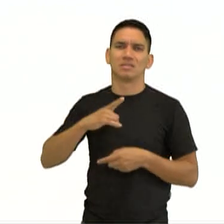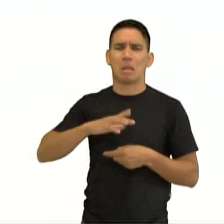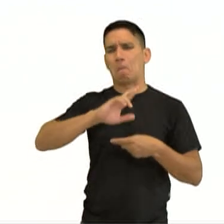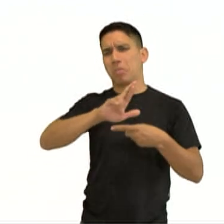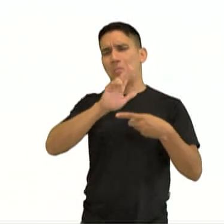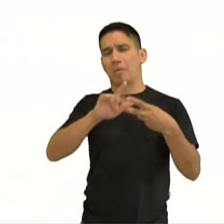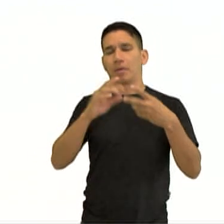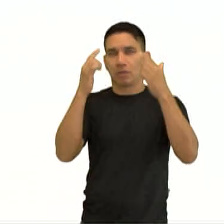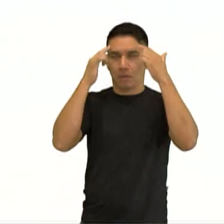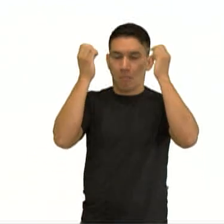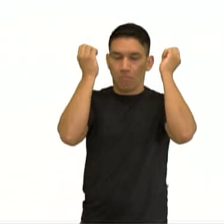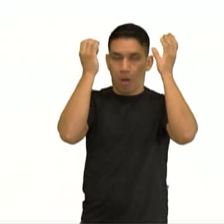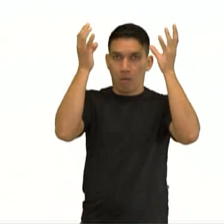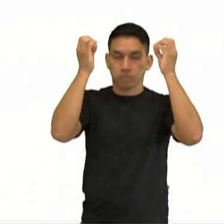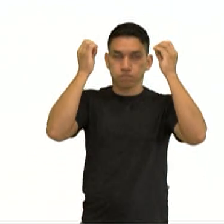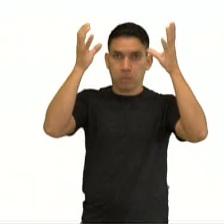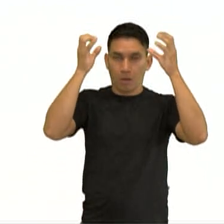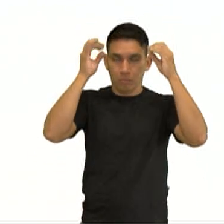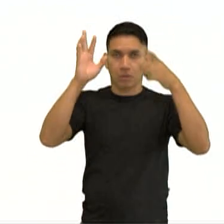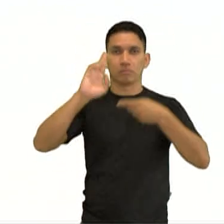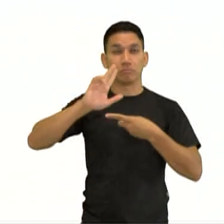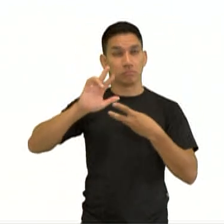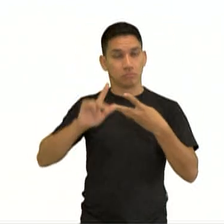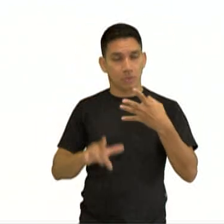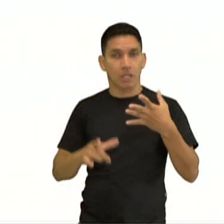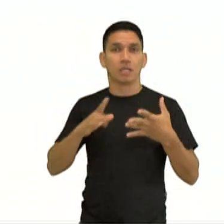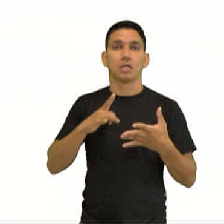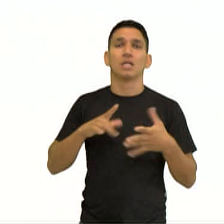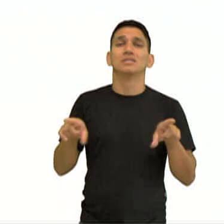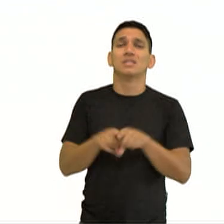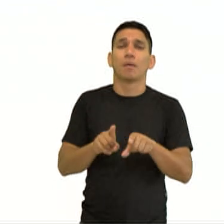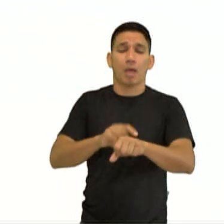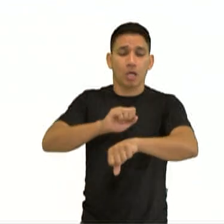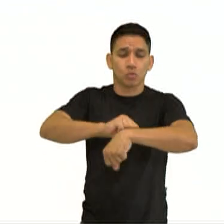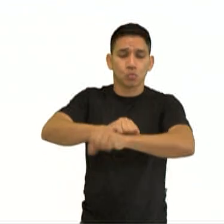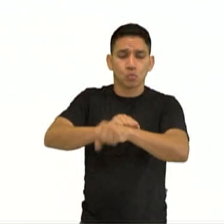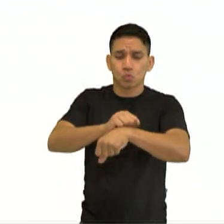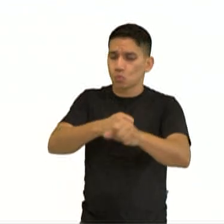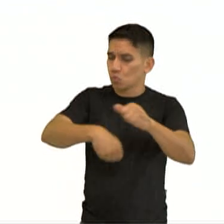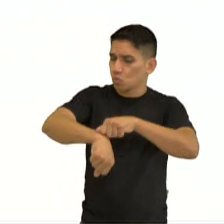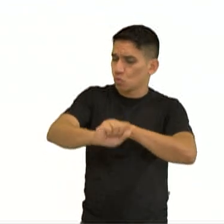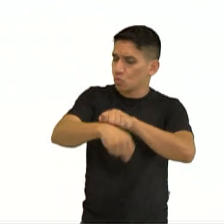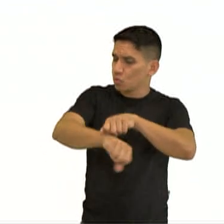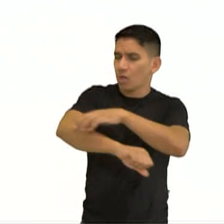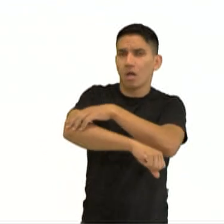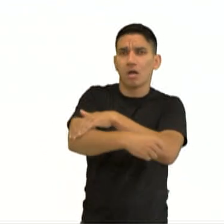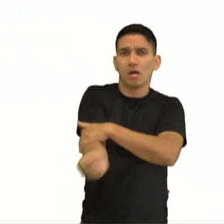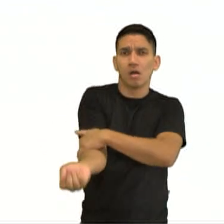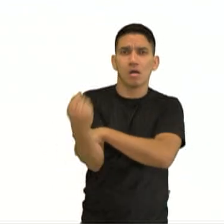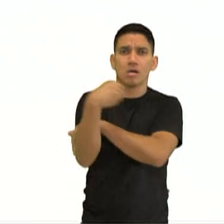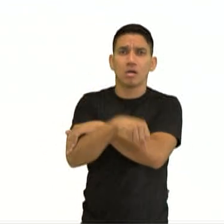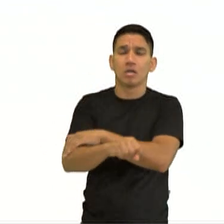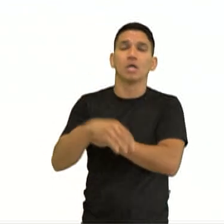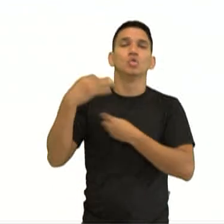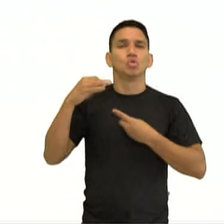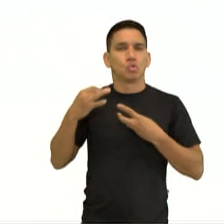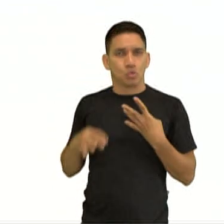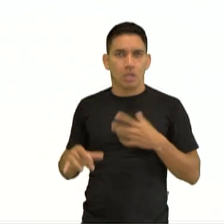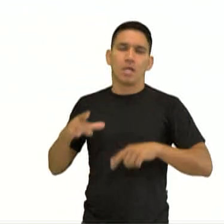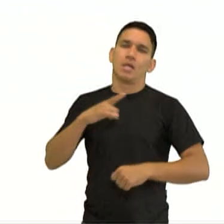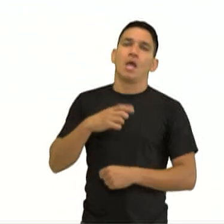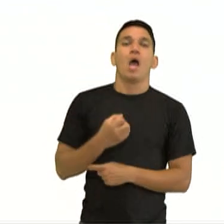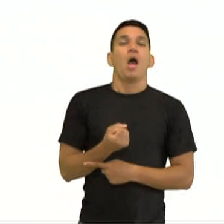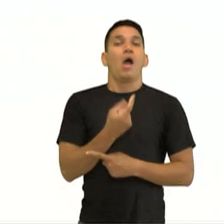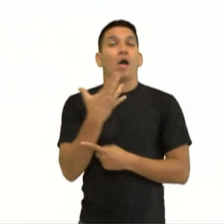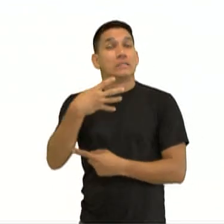de cabeça, dores em articulações. Aqui são alguns